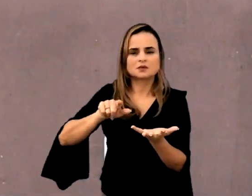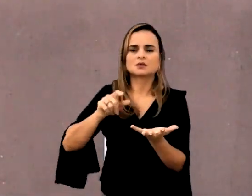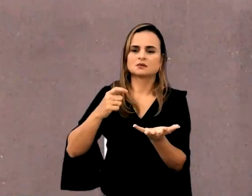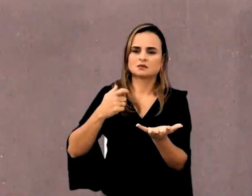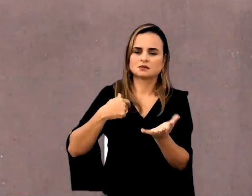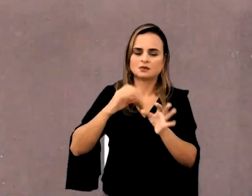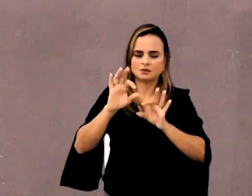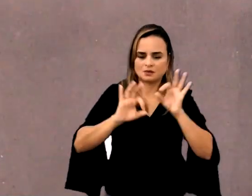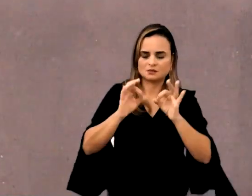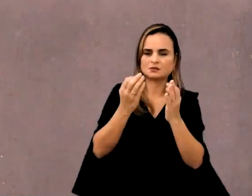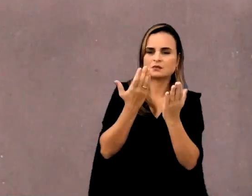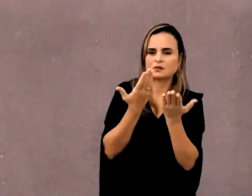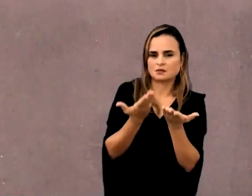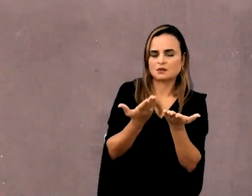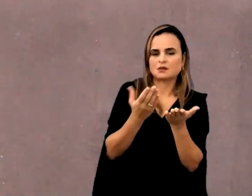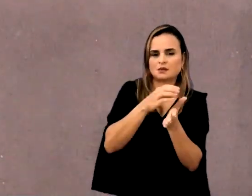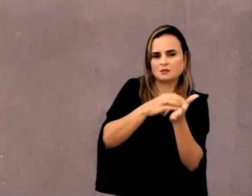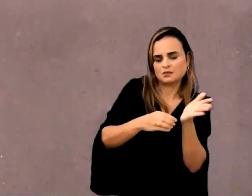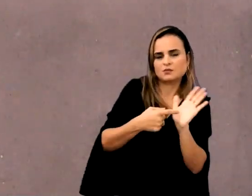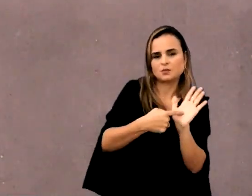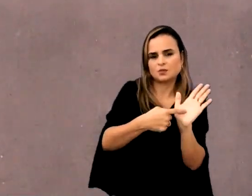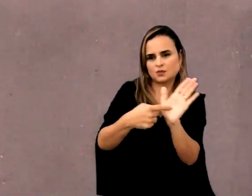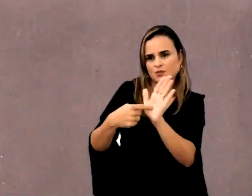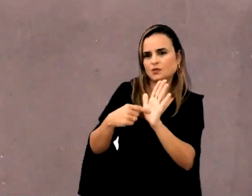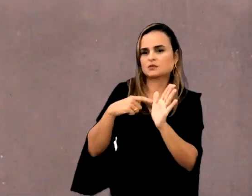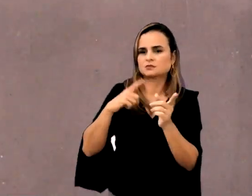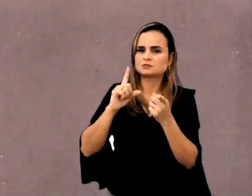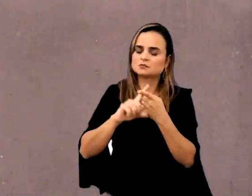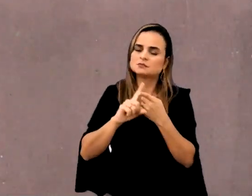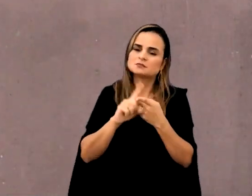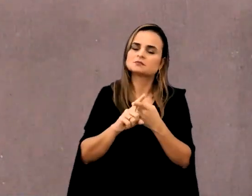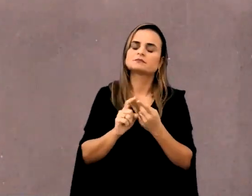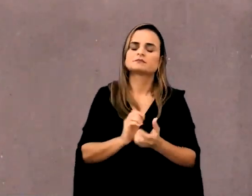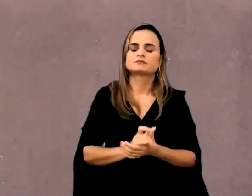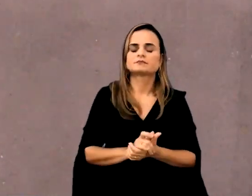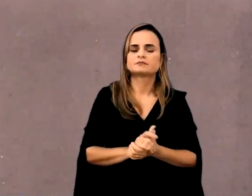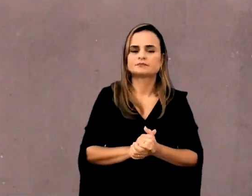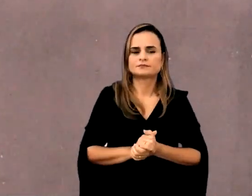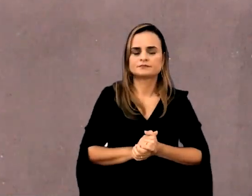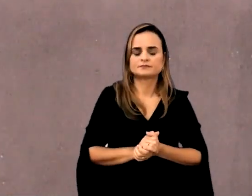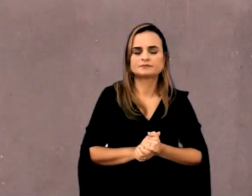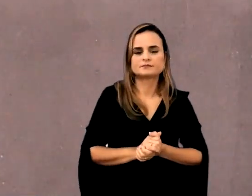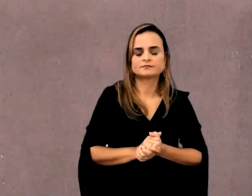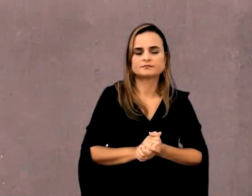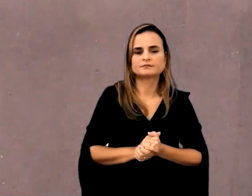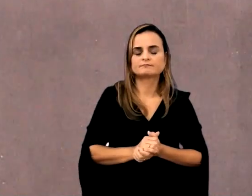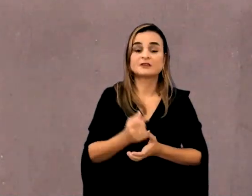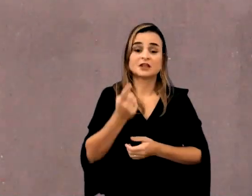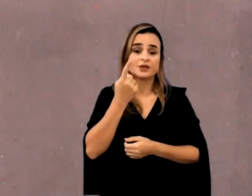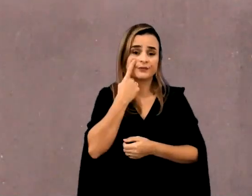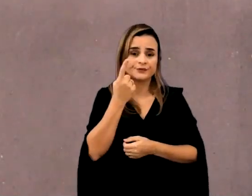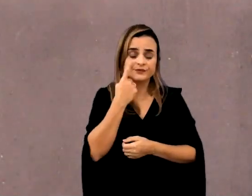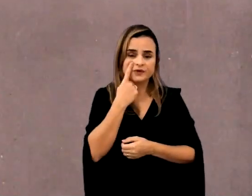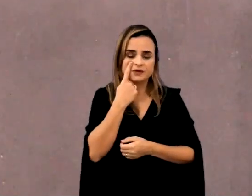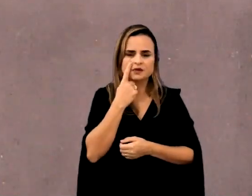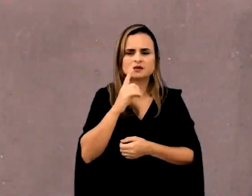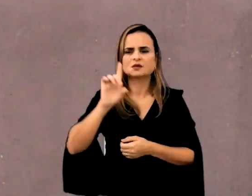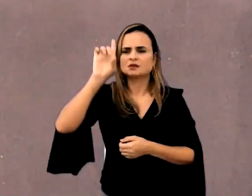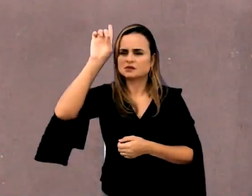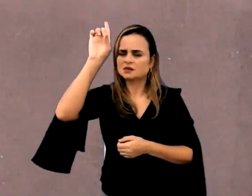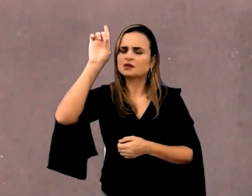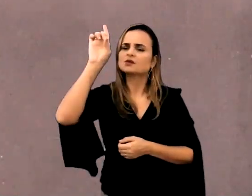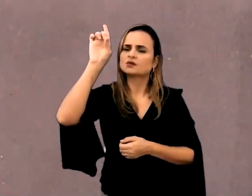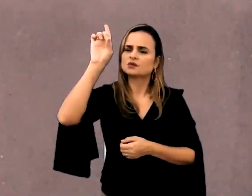que eu quero abordar hoje para os irmãos aqui. A gente vê aqui Deus